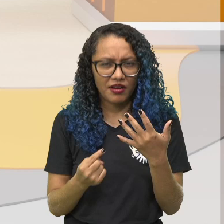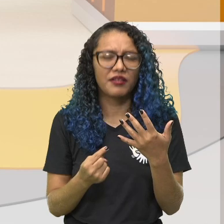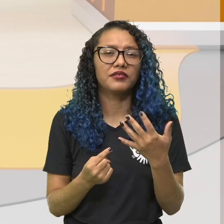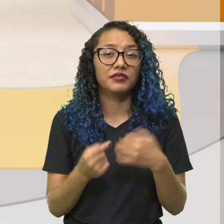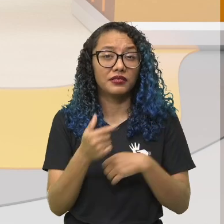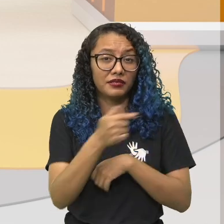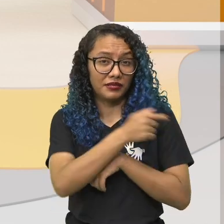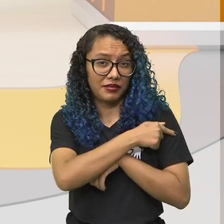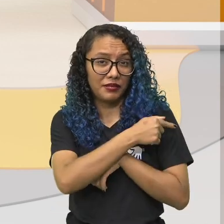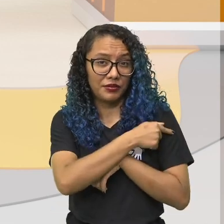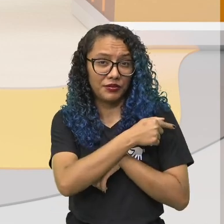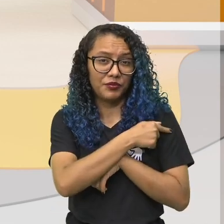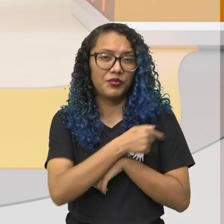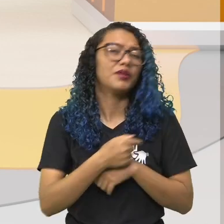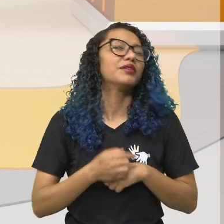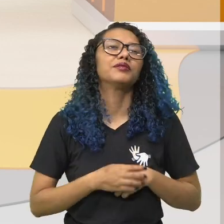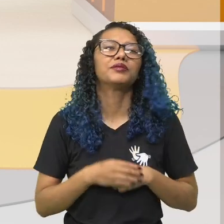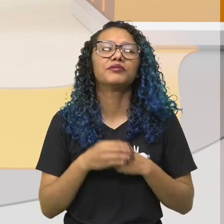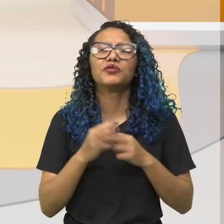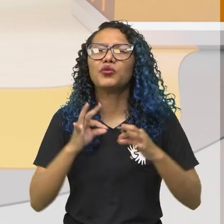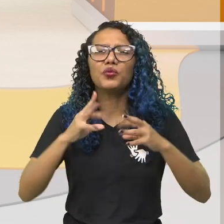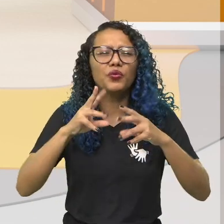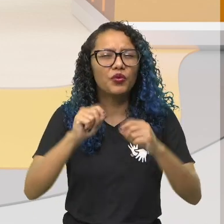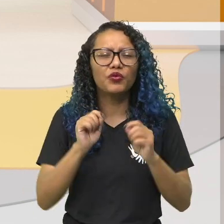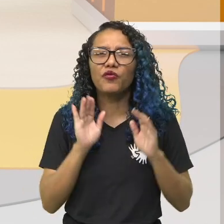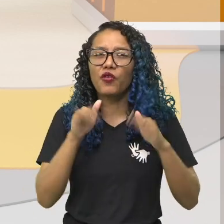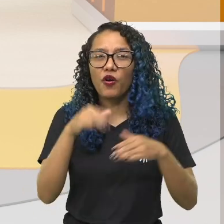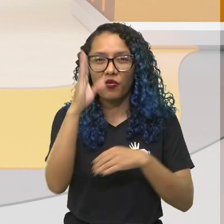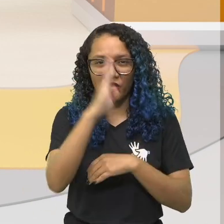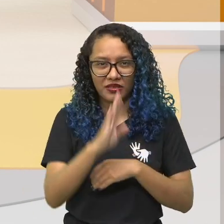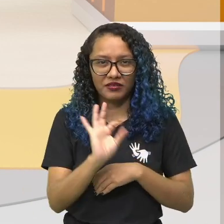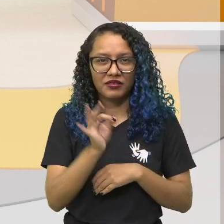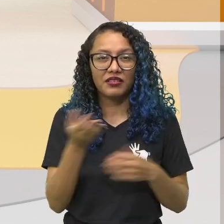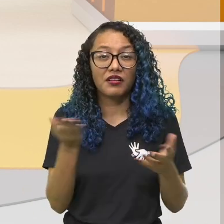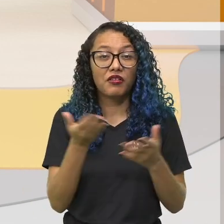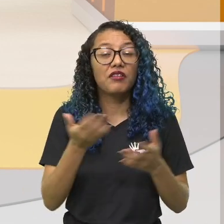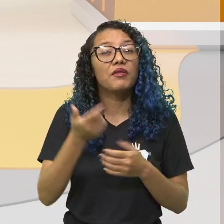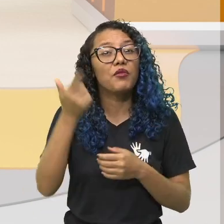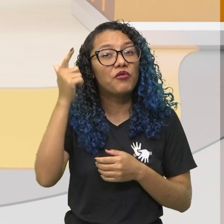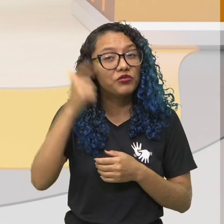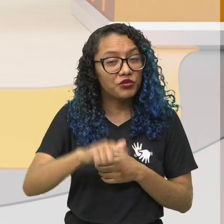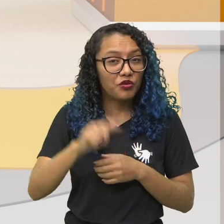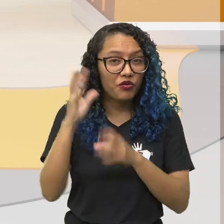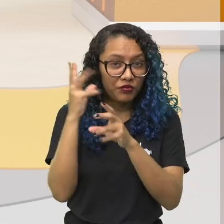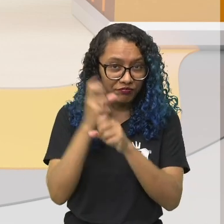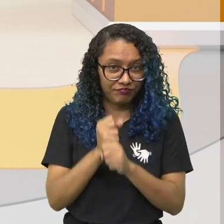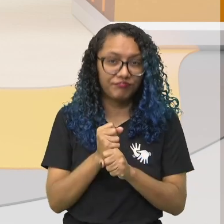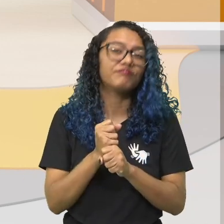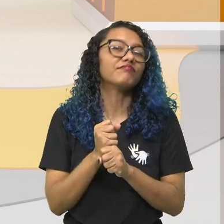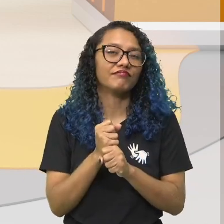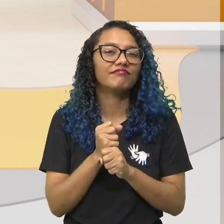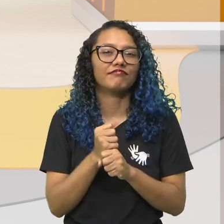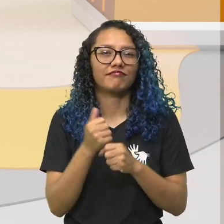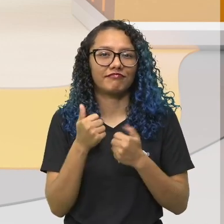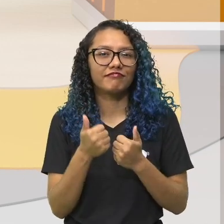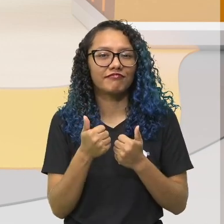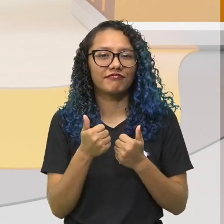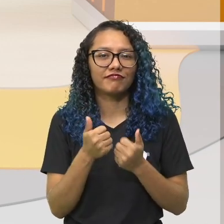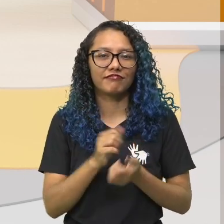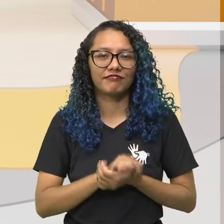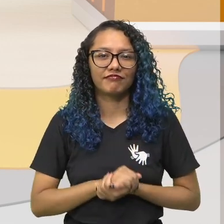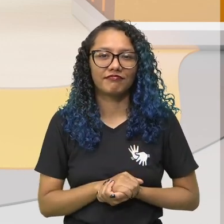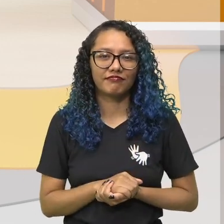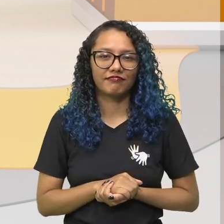7º ano inteiro falou sobre o Brasil, não é mesmo? A gente vai verificar novamente mais algumas informações que nós vimos aqui na